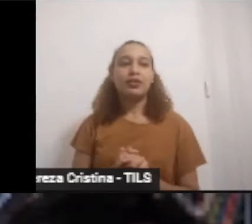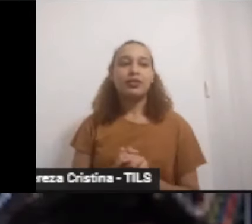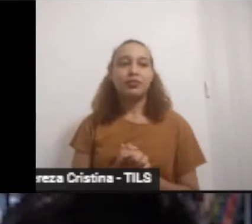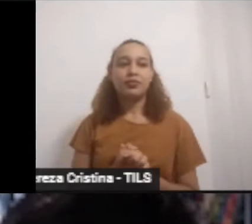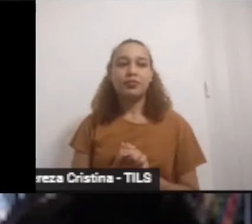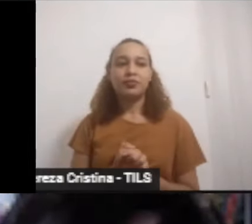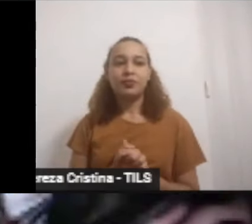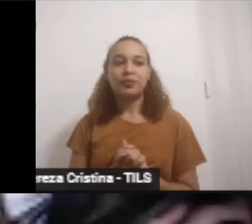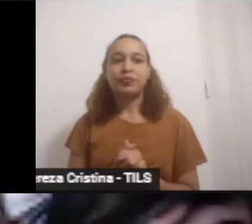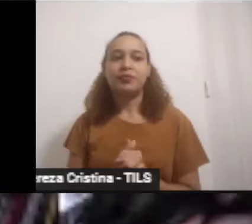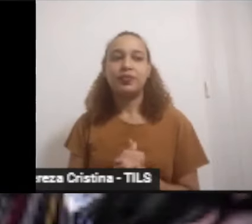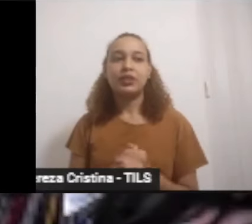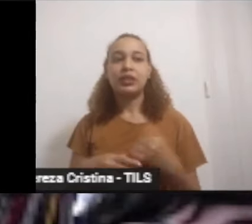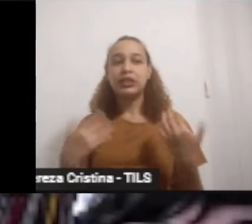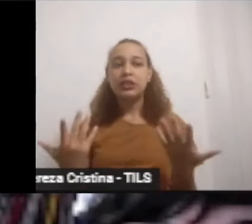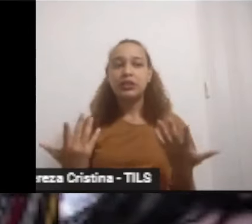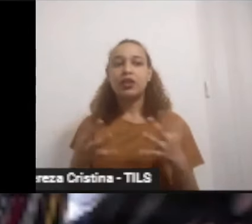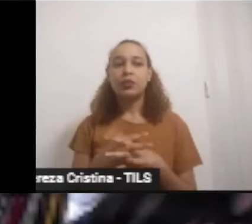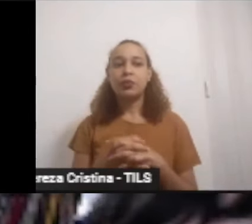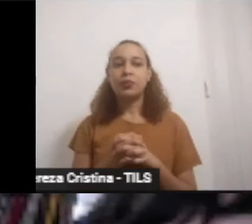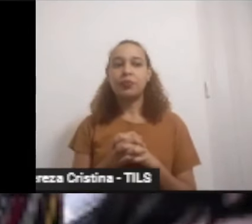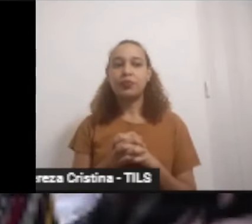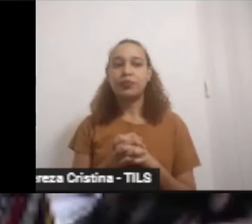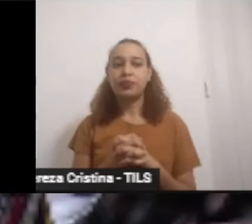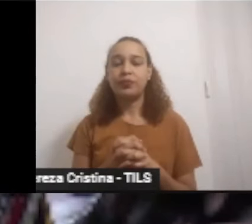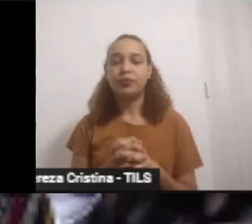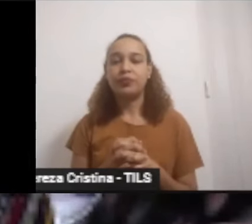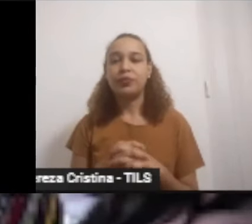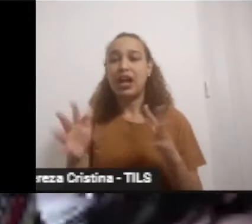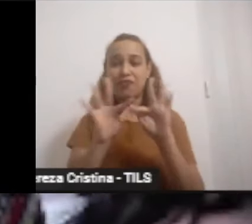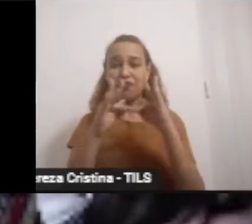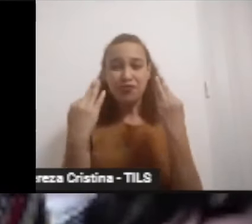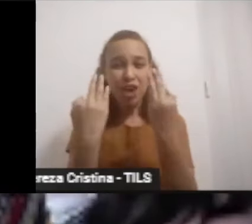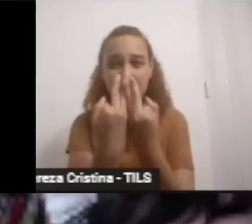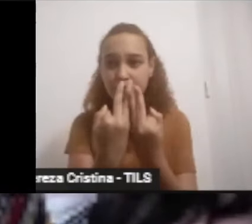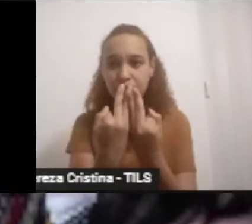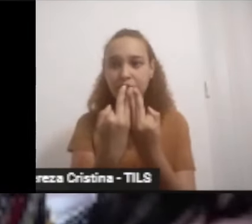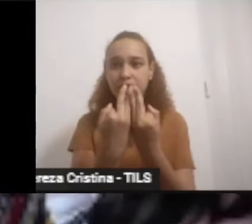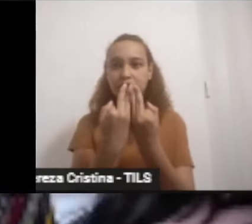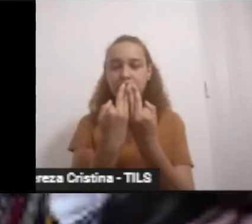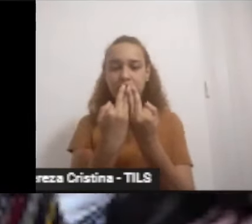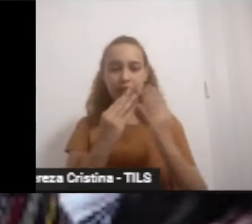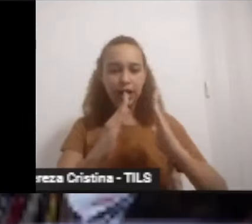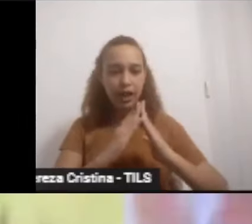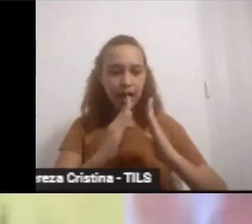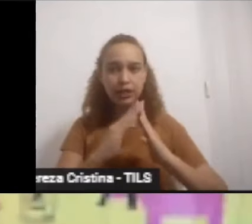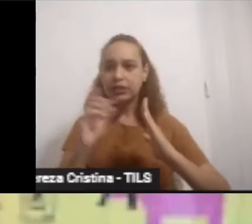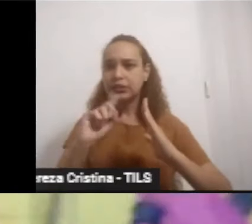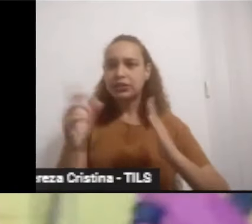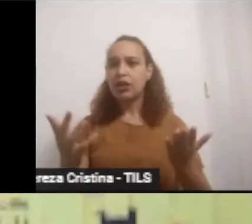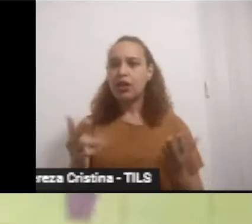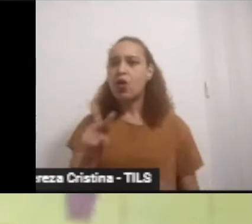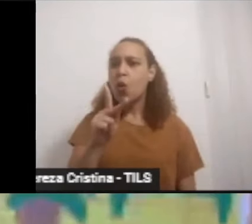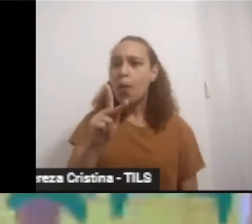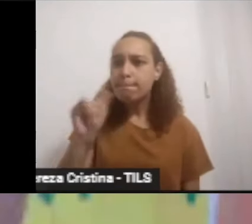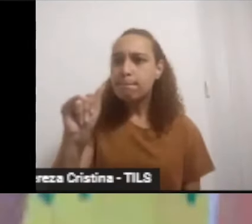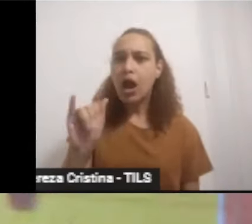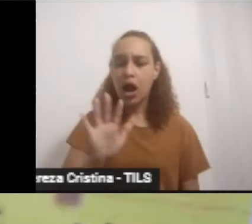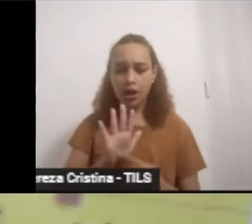eu notei que na casa não tá a família completa. O pai não tá na rede, o pai não aparece nessa imagem